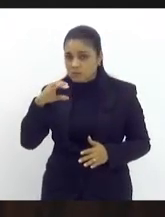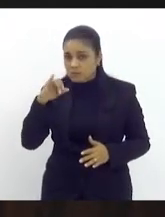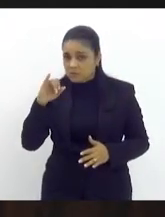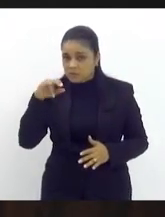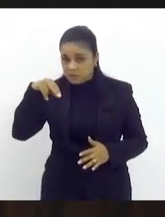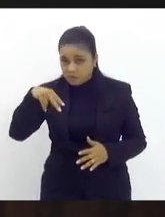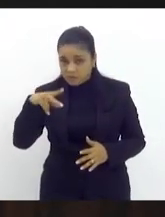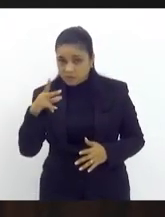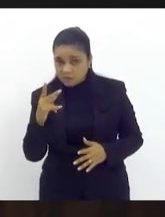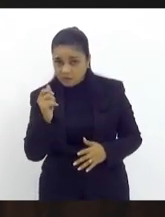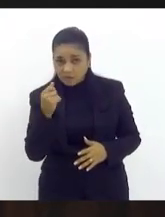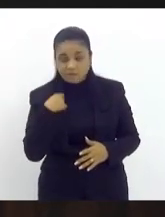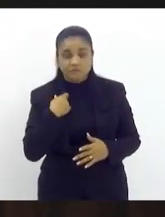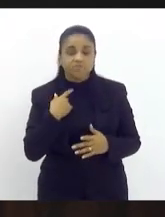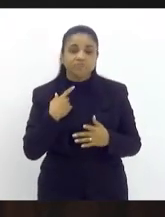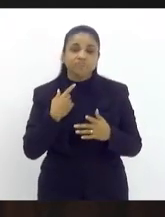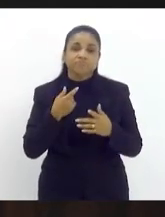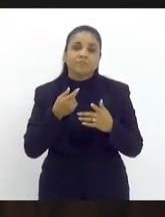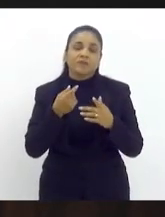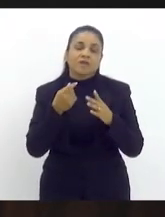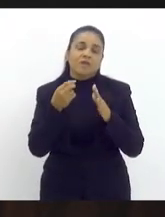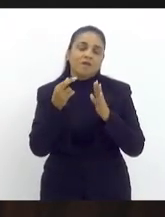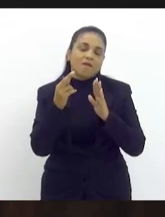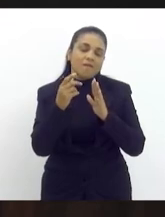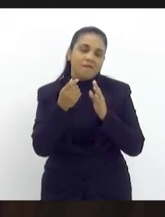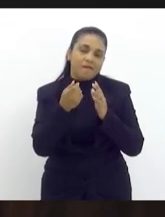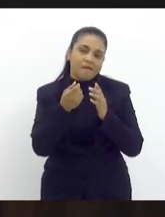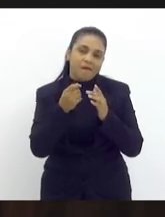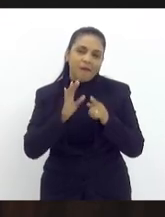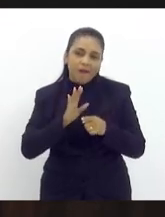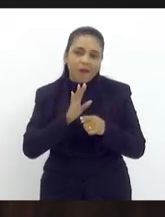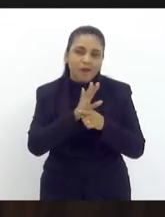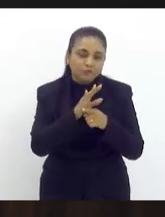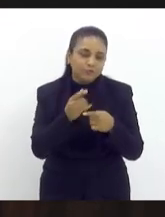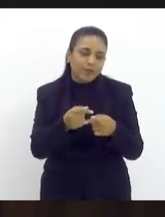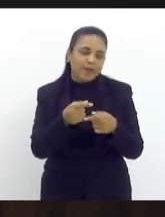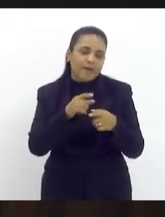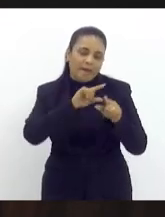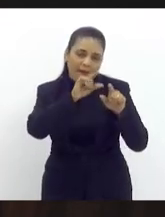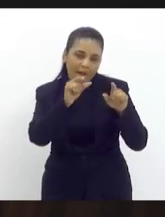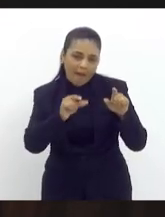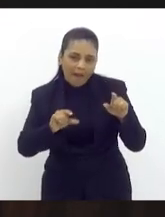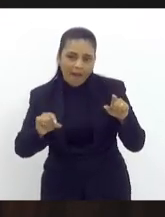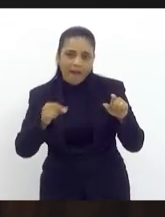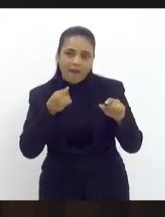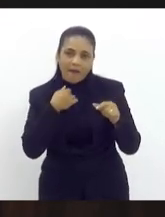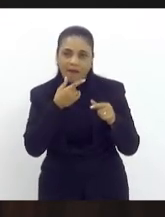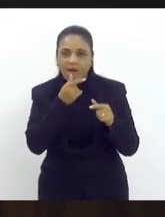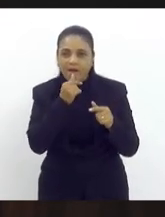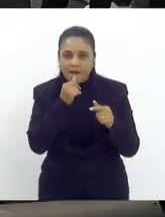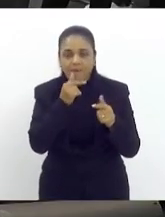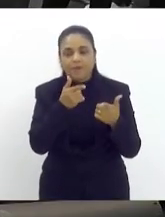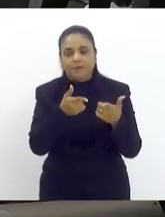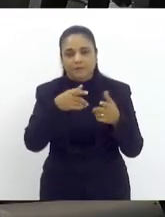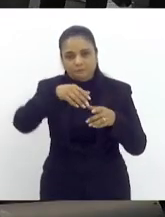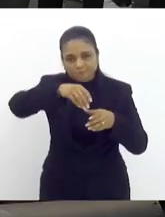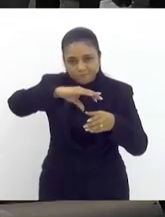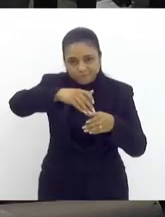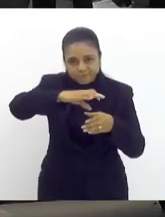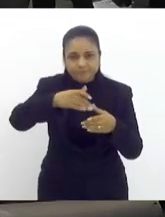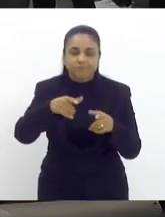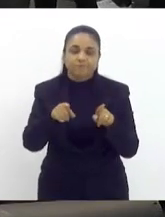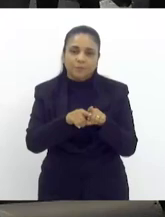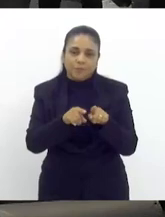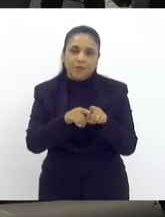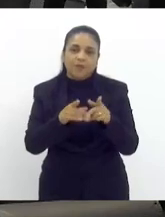cai ainda. A gente espera que caia um dia na torneira. Deputada Renata. Tia Ju, vou